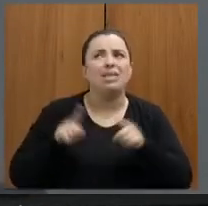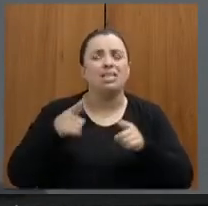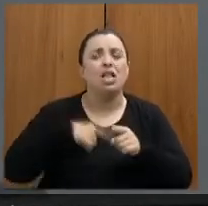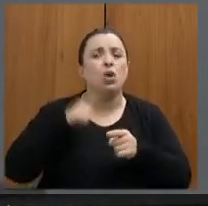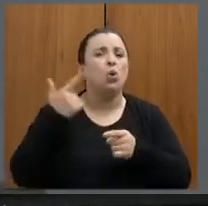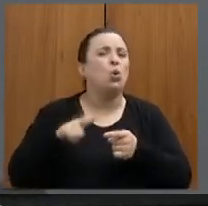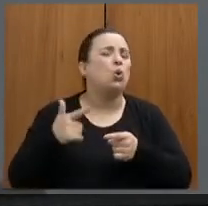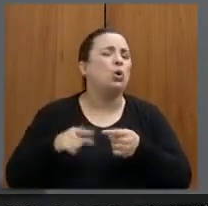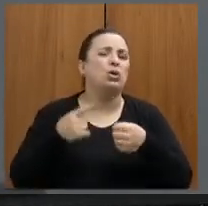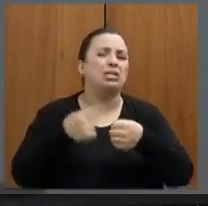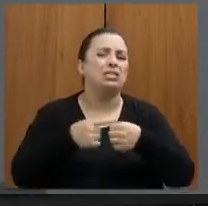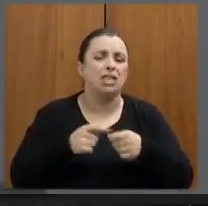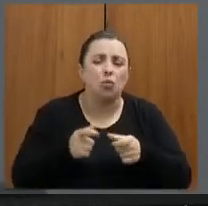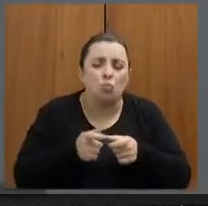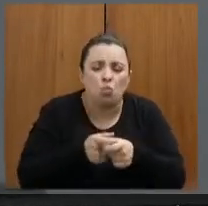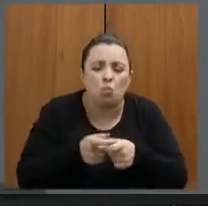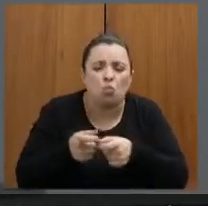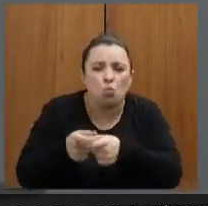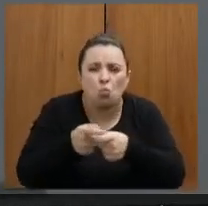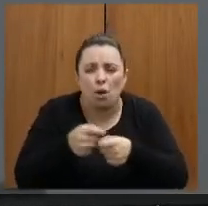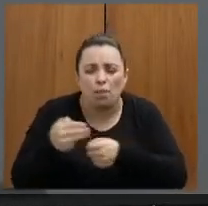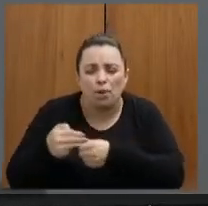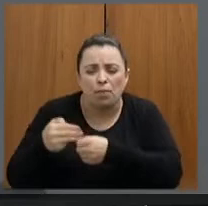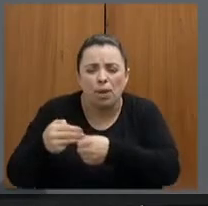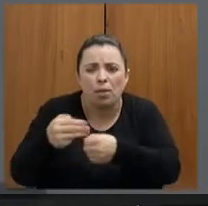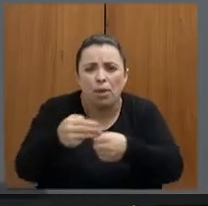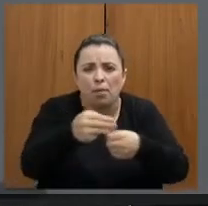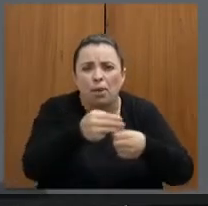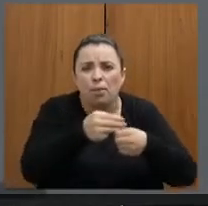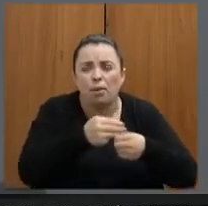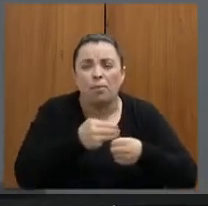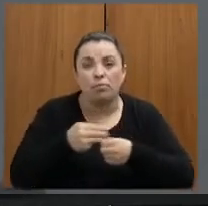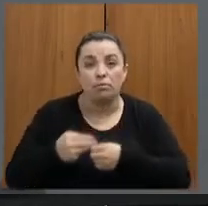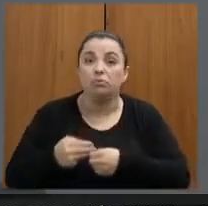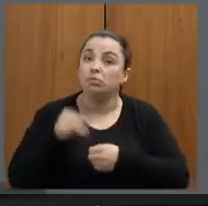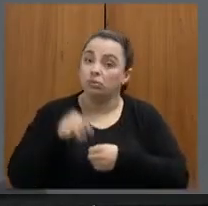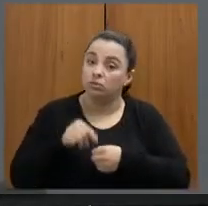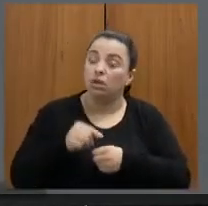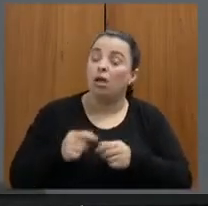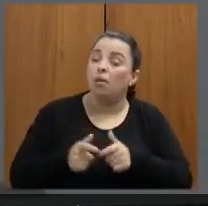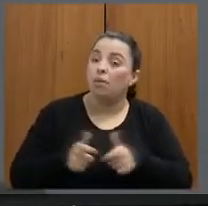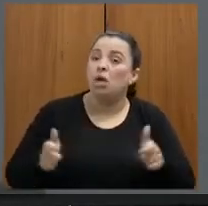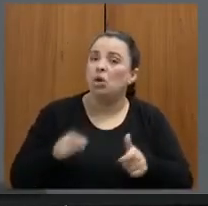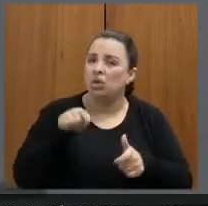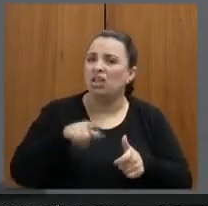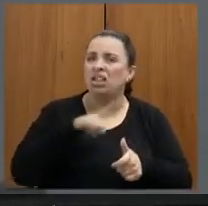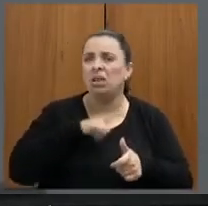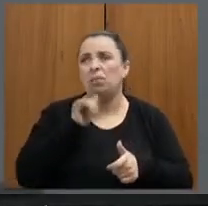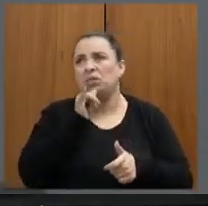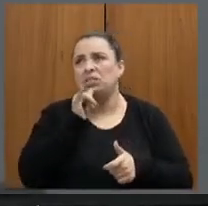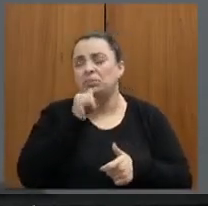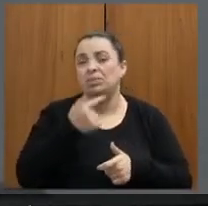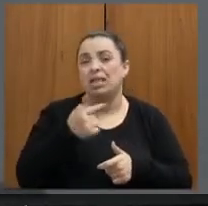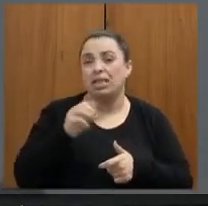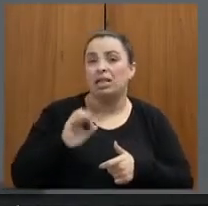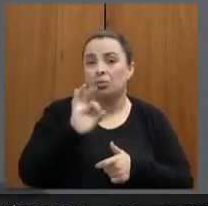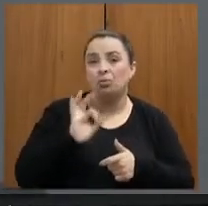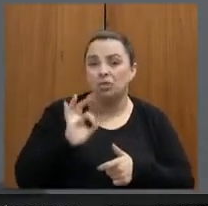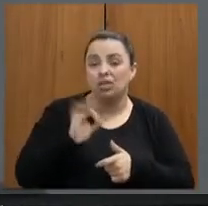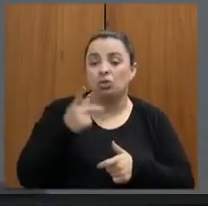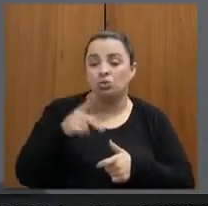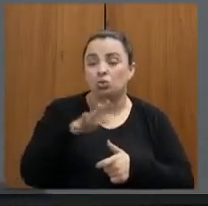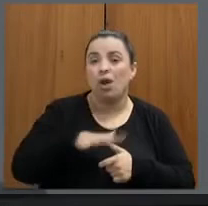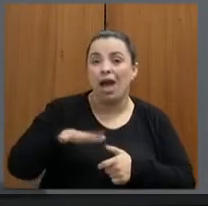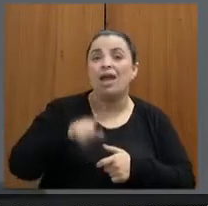gente tem ladainha a gente tem uma série de municípios no entorno que inclusive muitos deles têm setenta por cento da sua área como